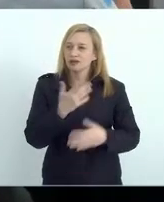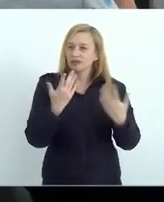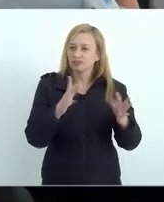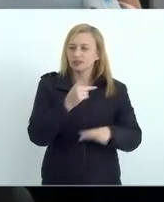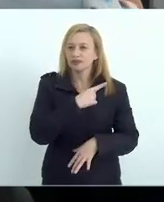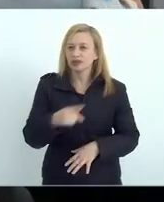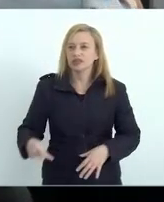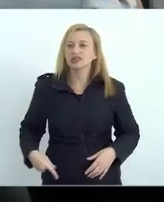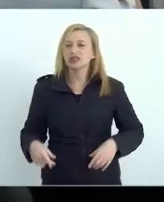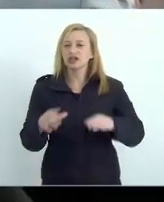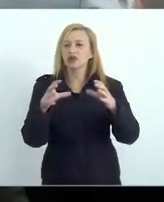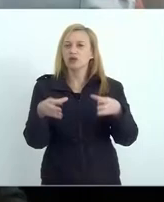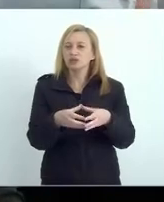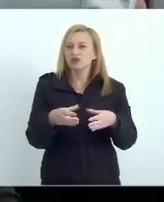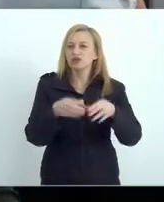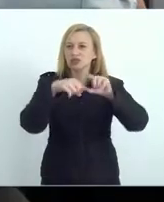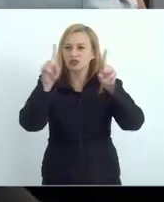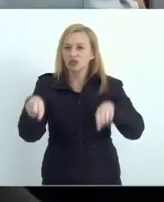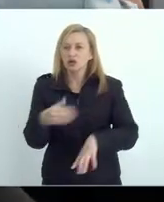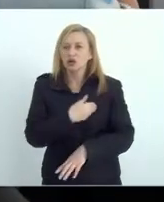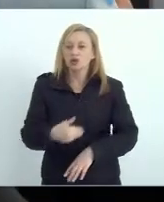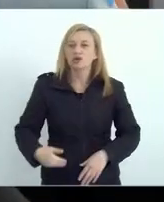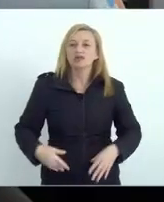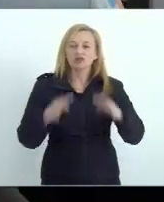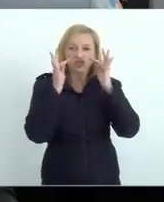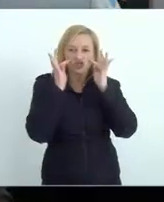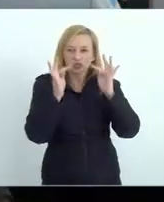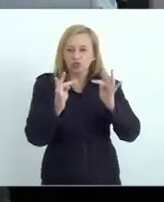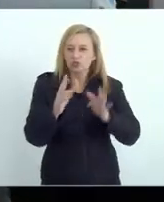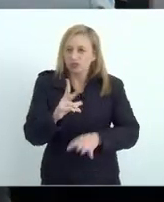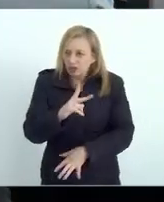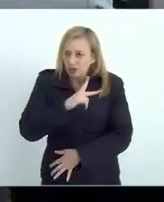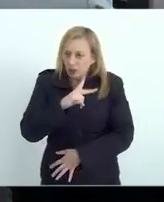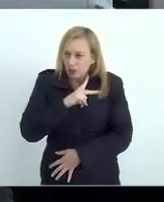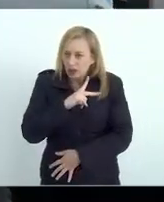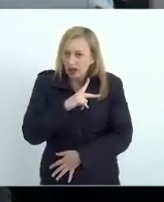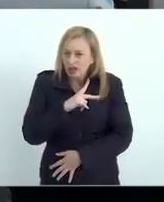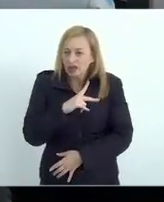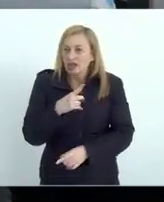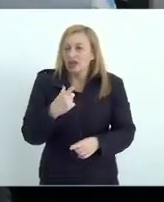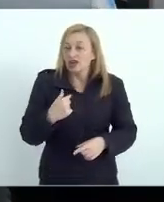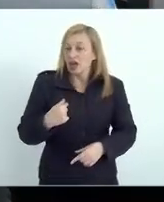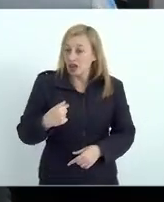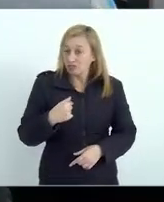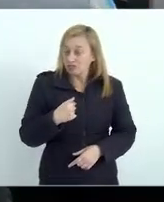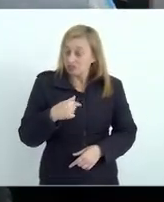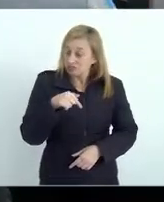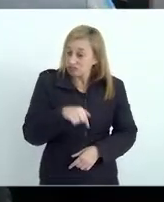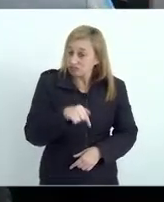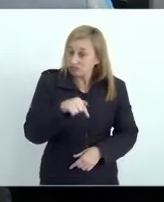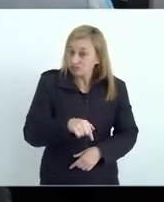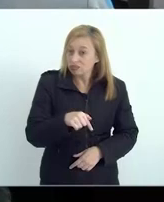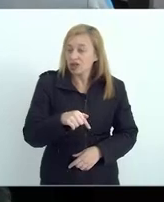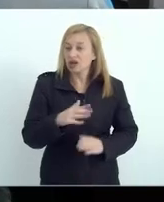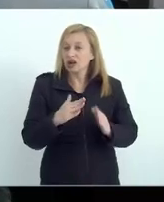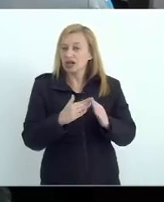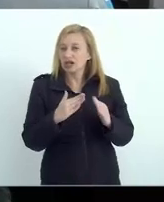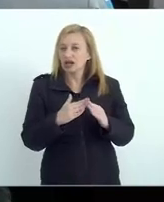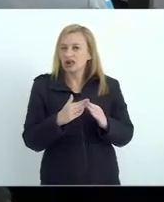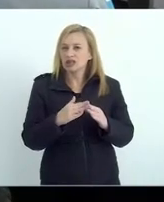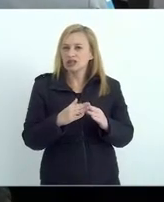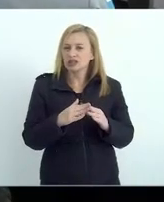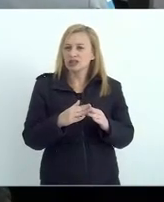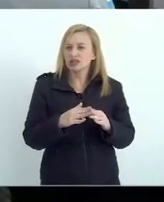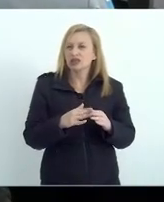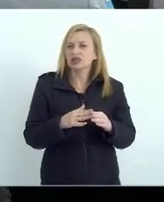Comissão de servidores públicos fazer aqui um testemunho pessoal porque estou nesta casa há uma data